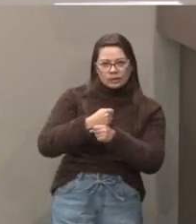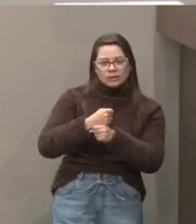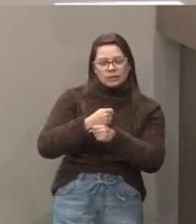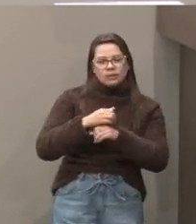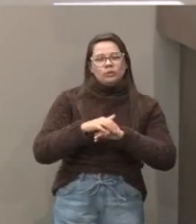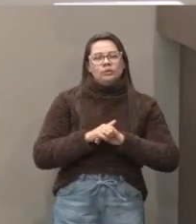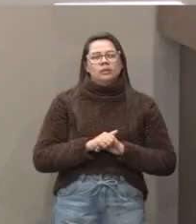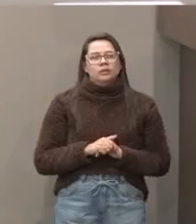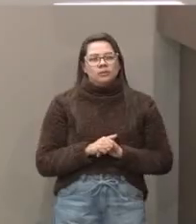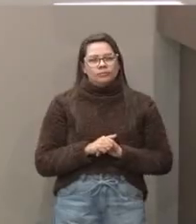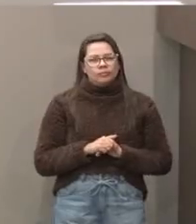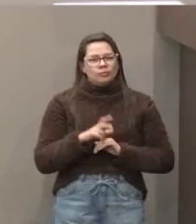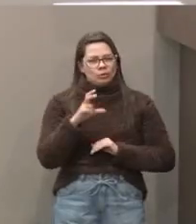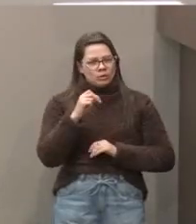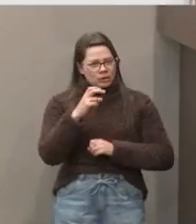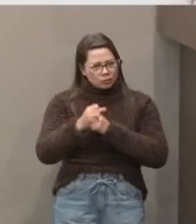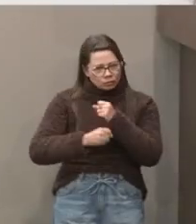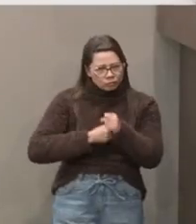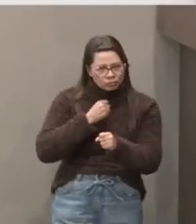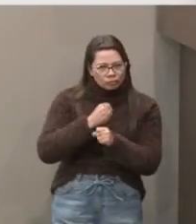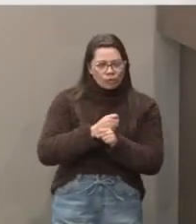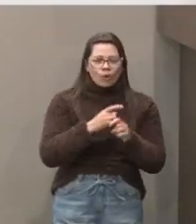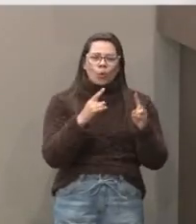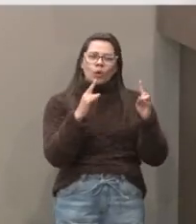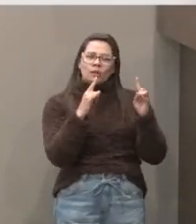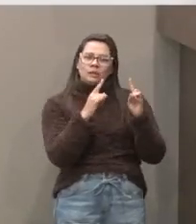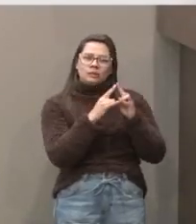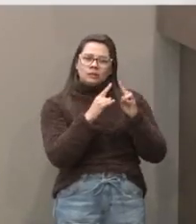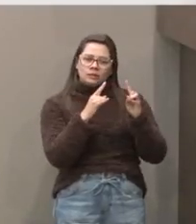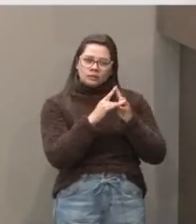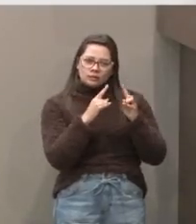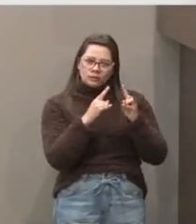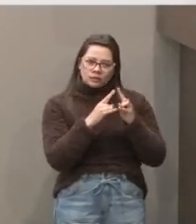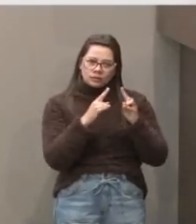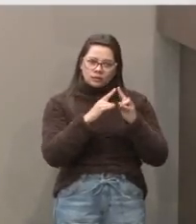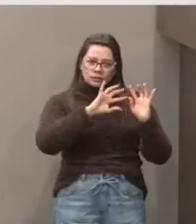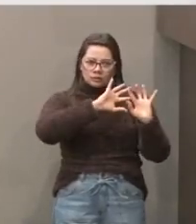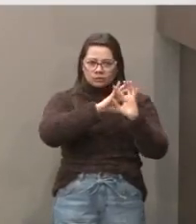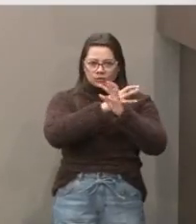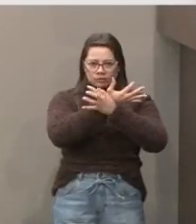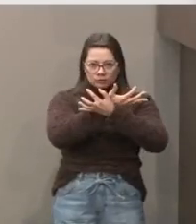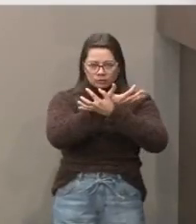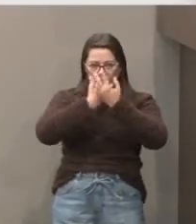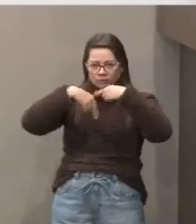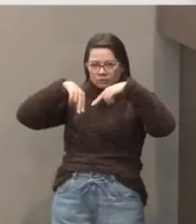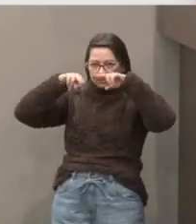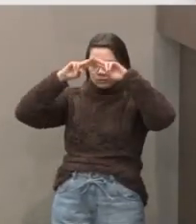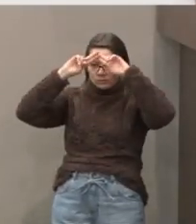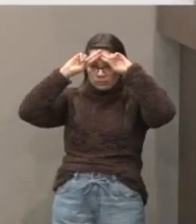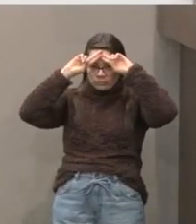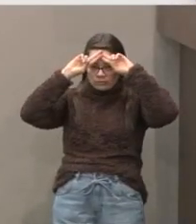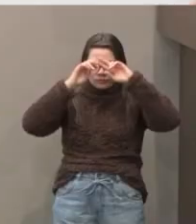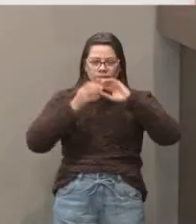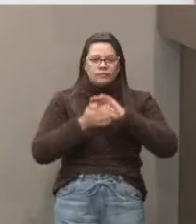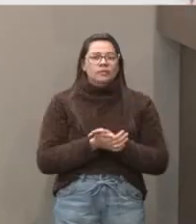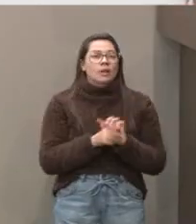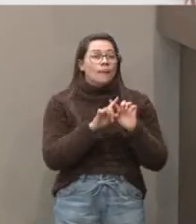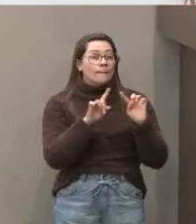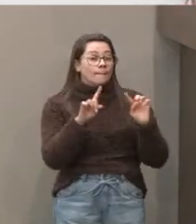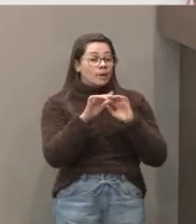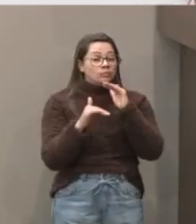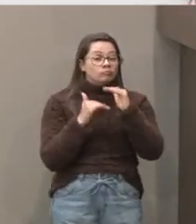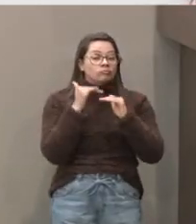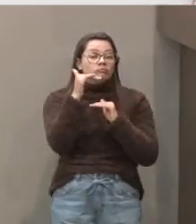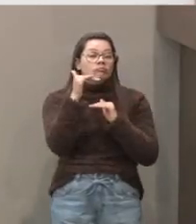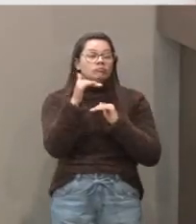anos. 50 anos do Instituto de Ortopedia e Traumatologia. Mas, acima